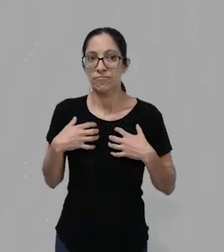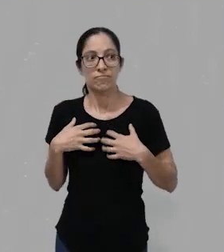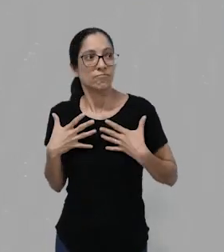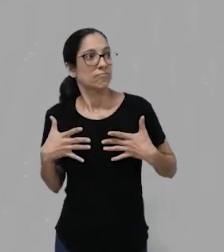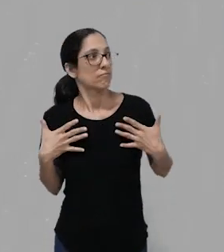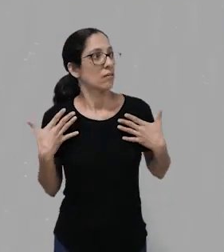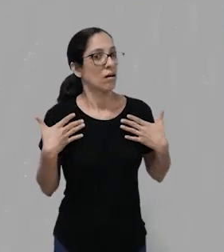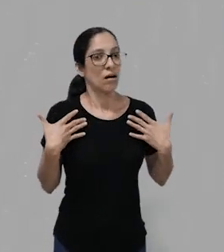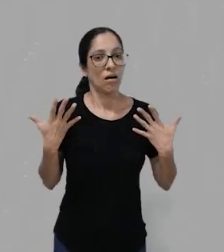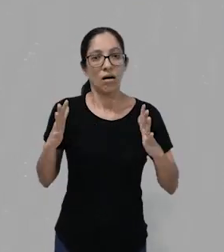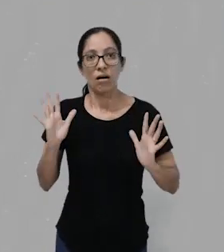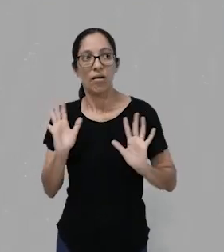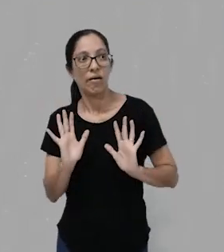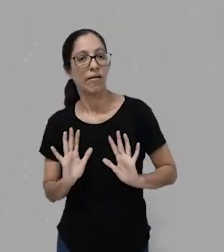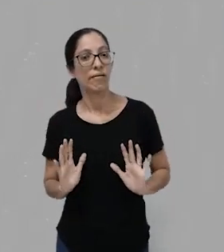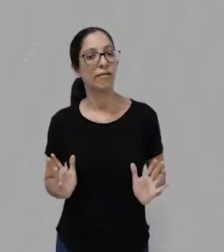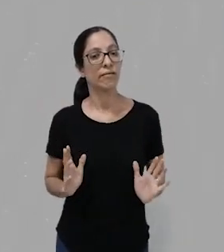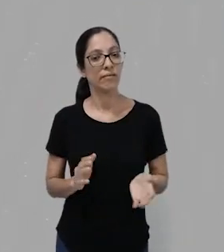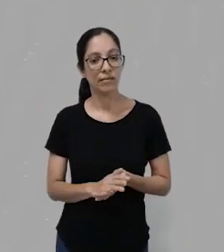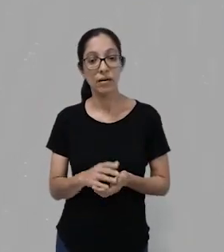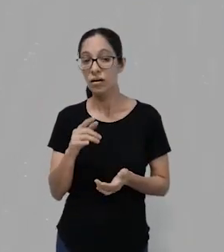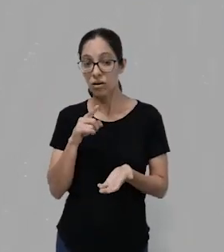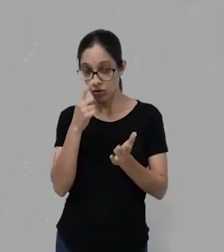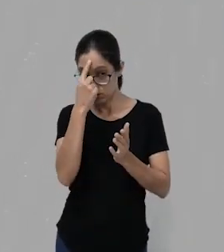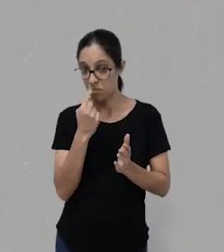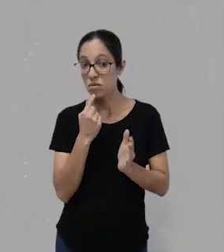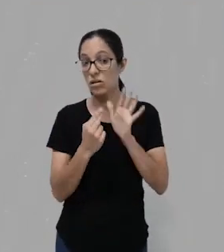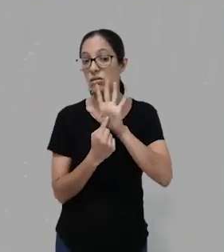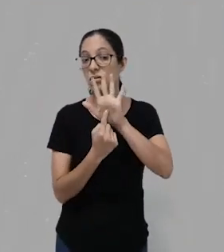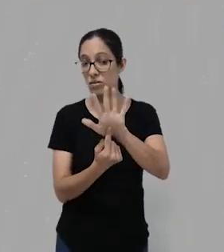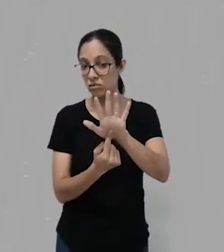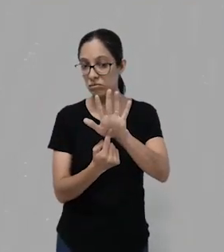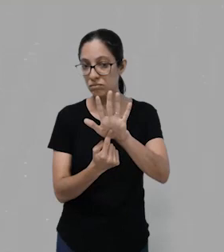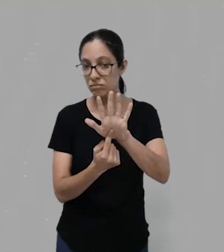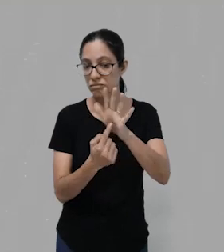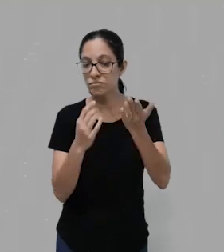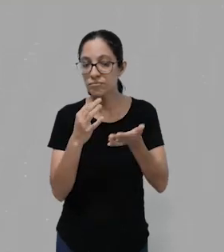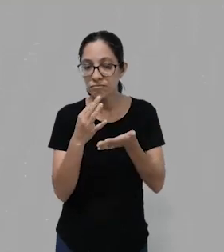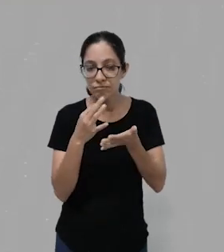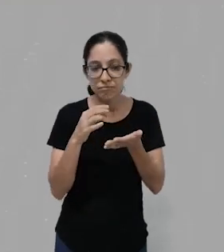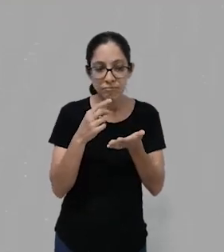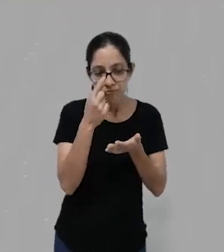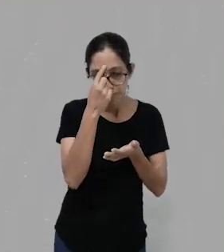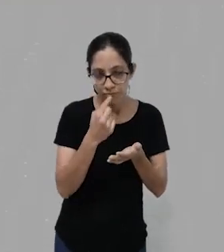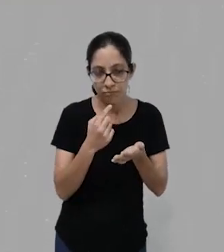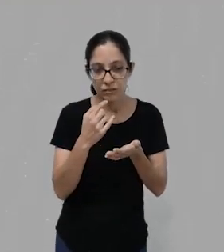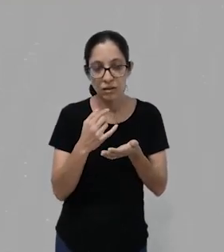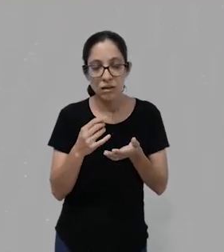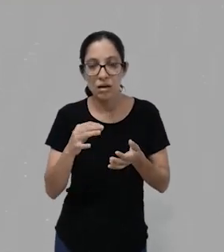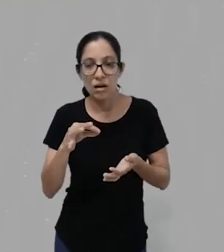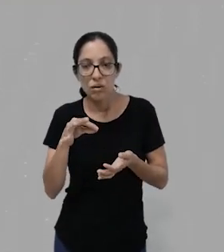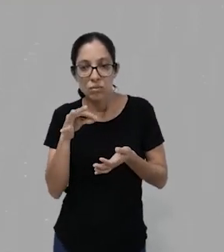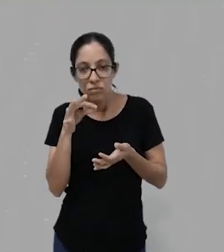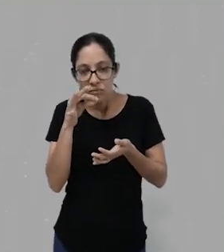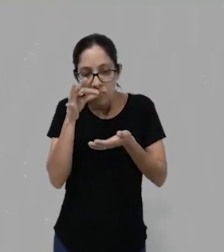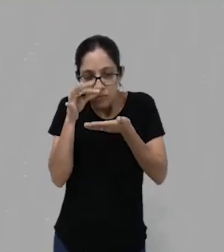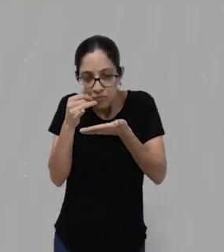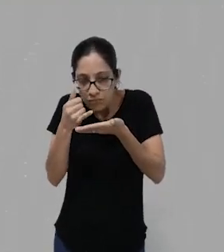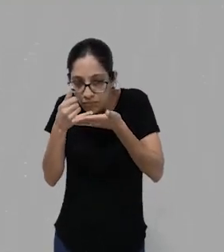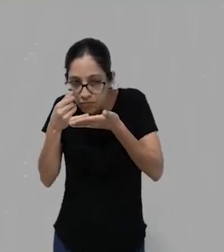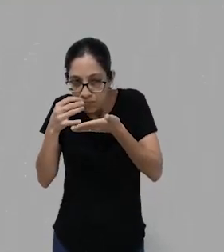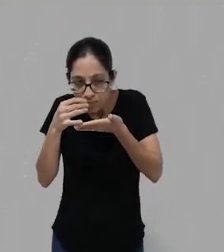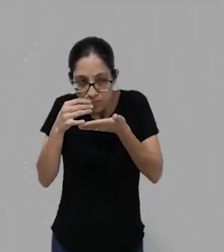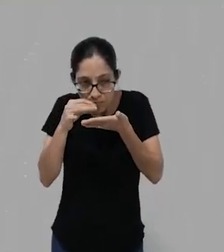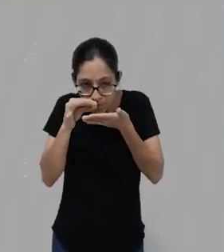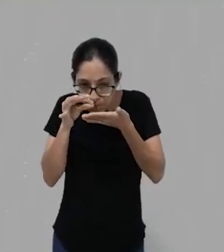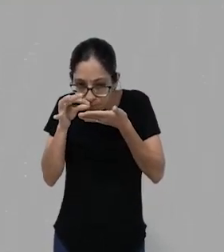umas fileiras de cocaína, o indivíduo inalando a cocaína. É uma droga que causa o quê? Que causa euforia no indivíduo. São